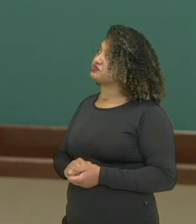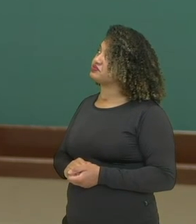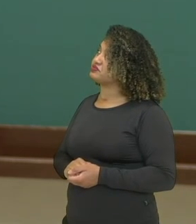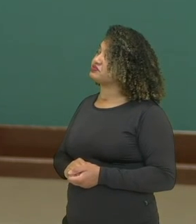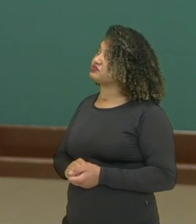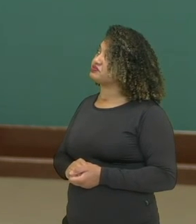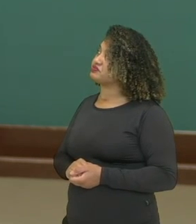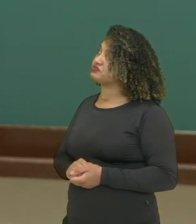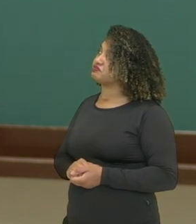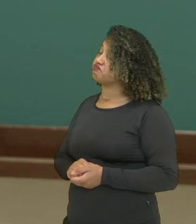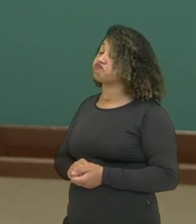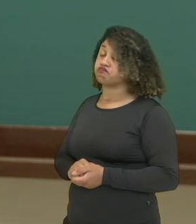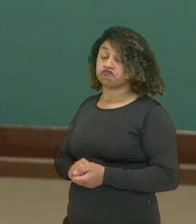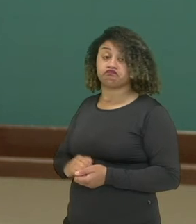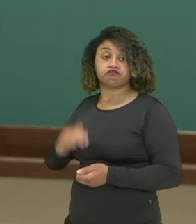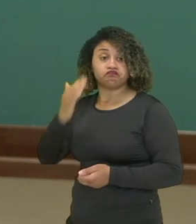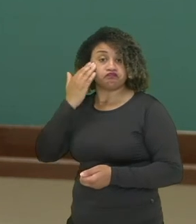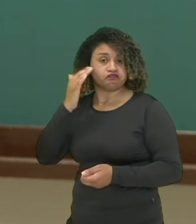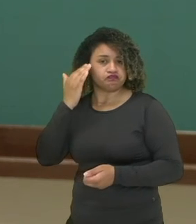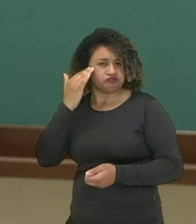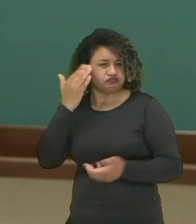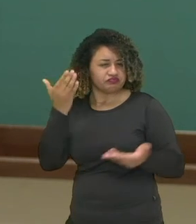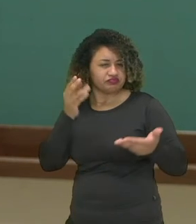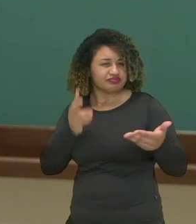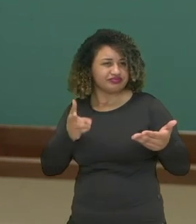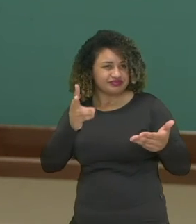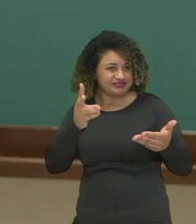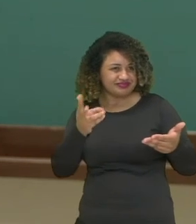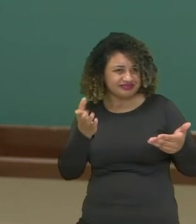De acordo? Sigue, vamos.